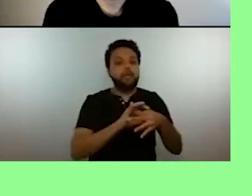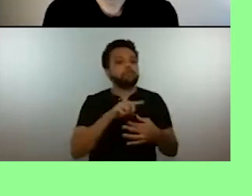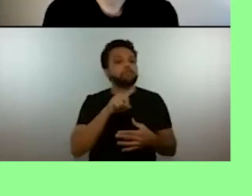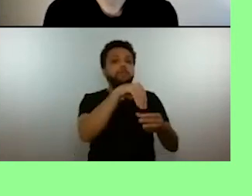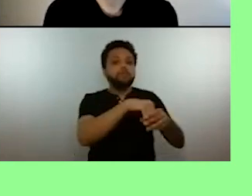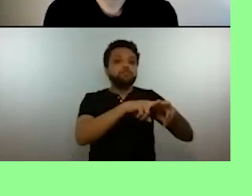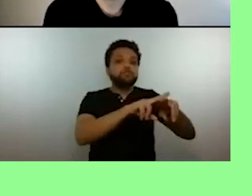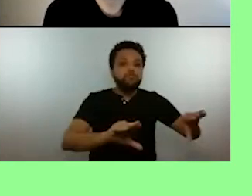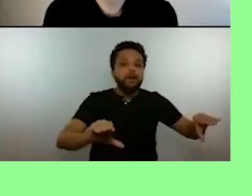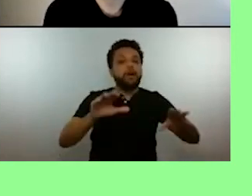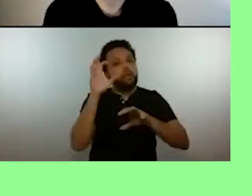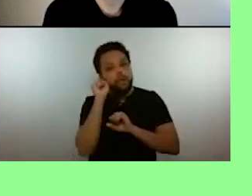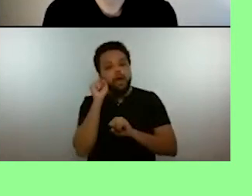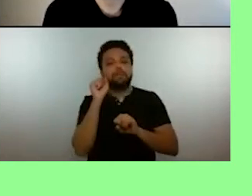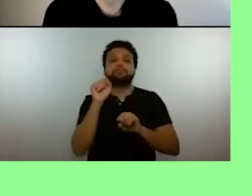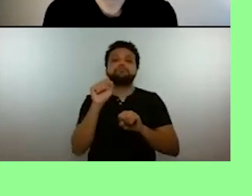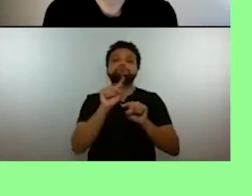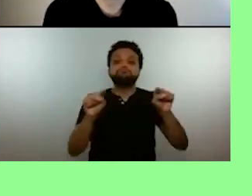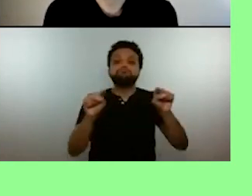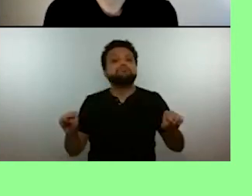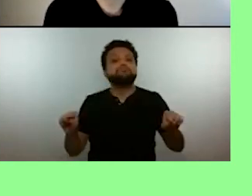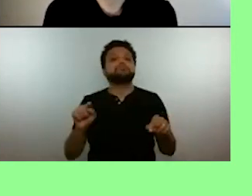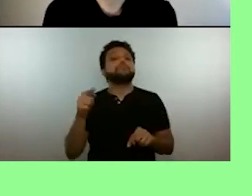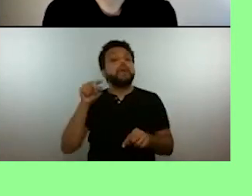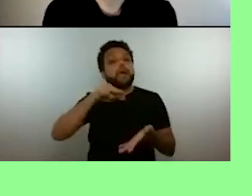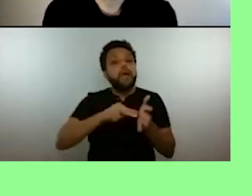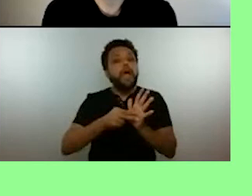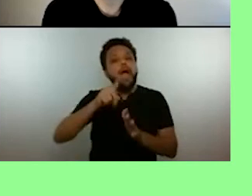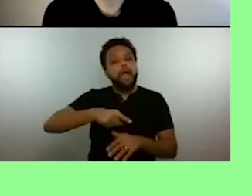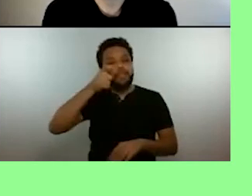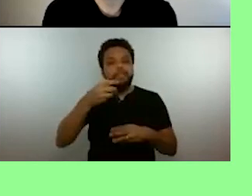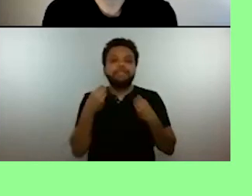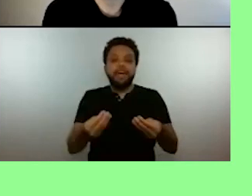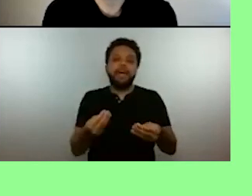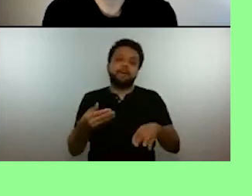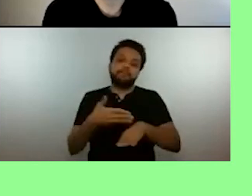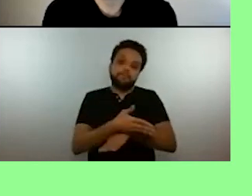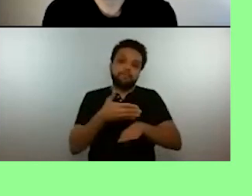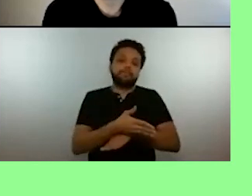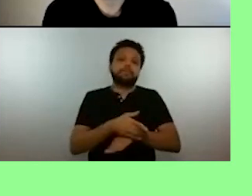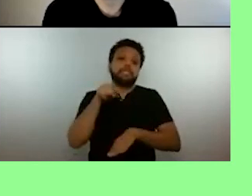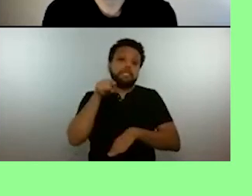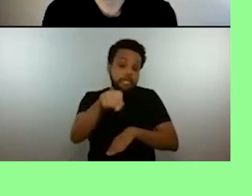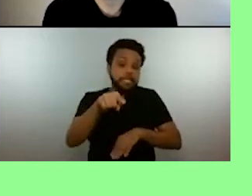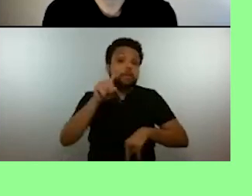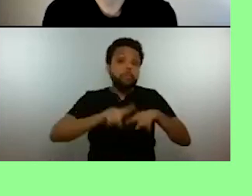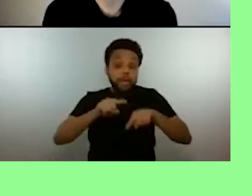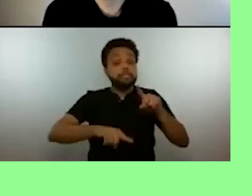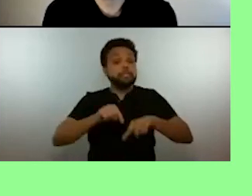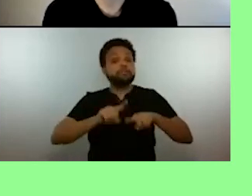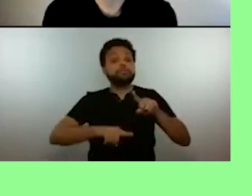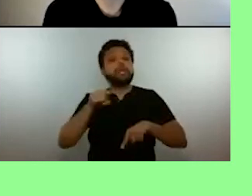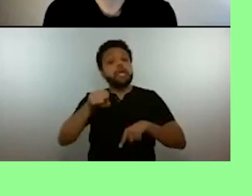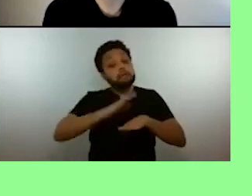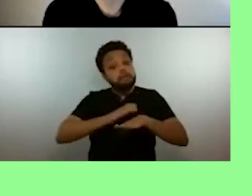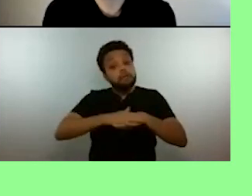é bem interessante para você realmente dar a ele acesso à operação do seu produto, né? Que ele possa de